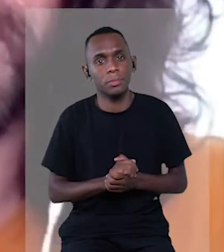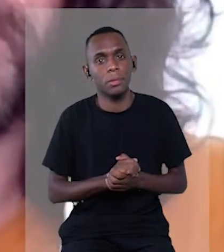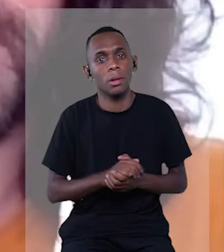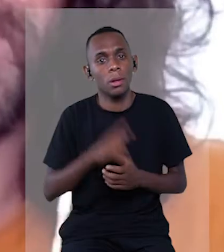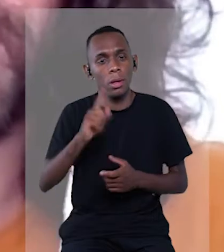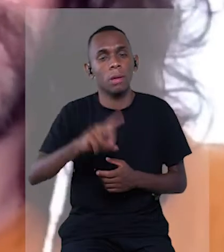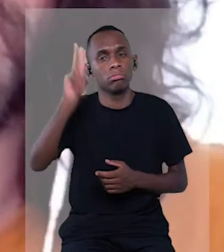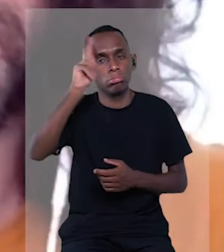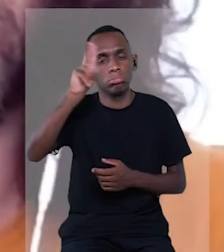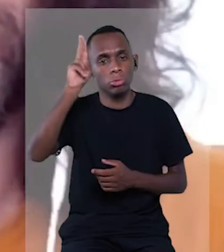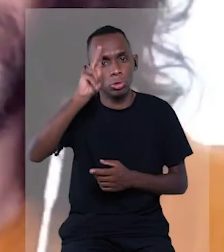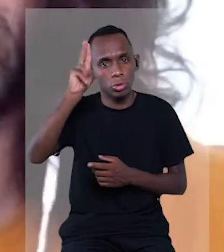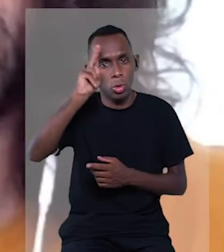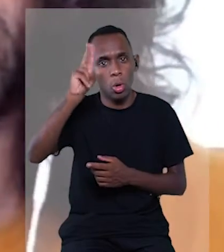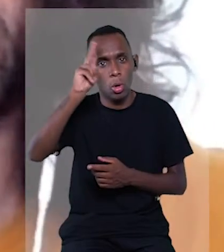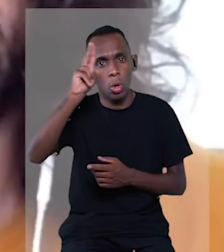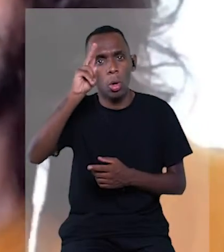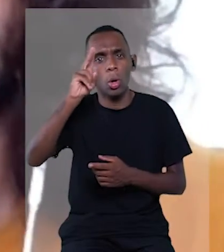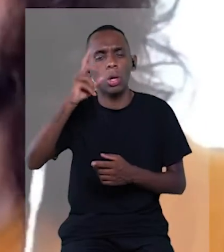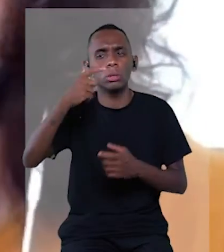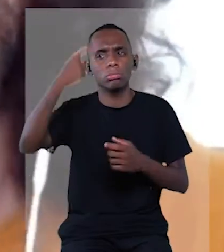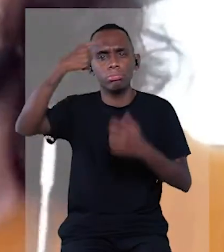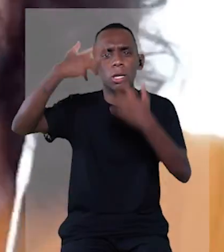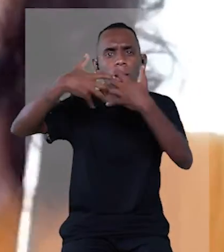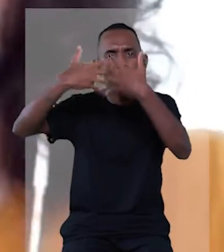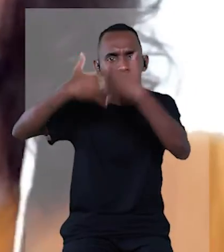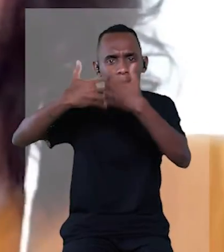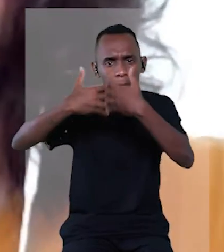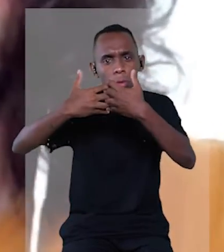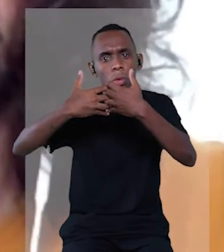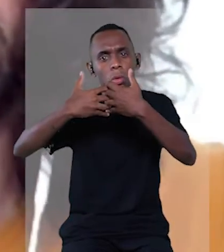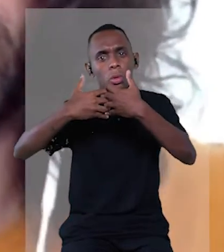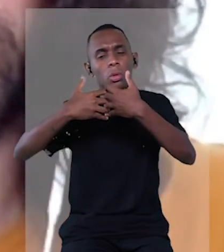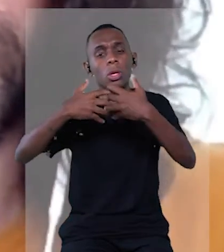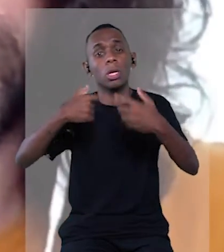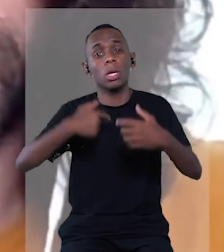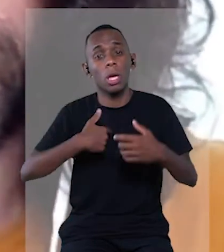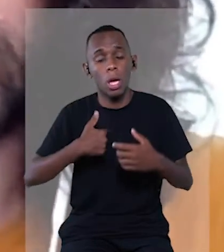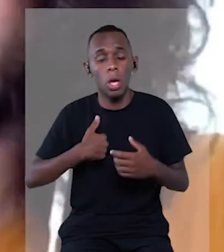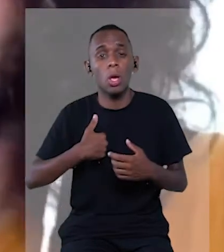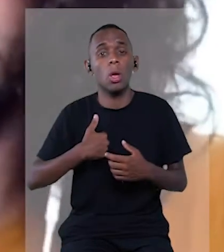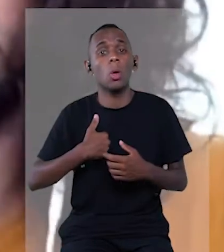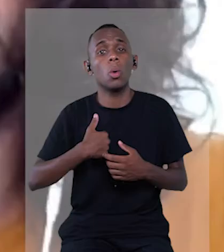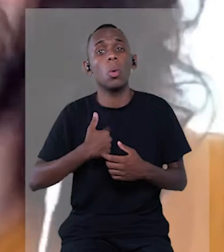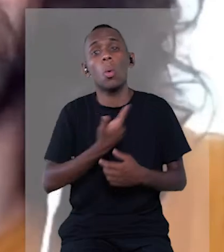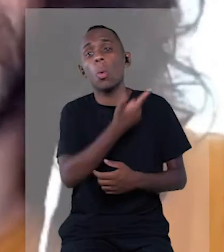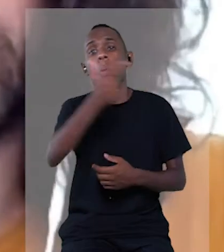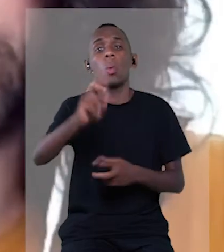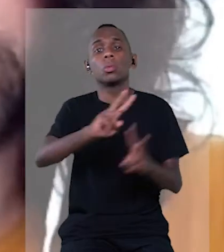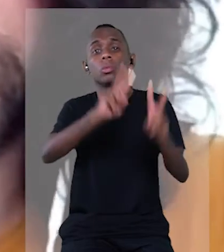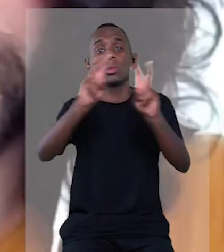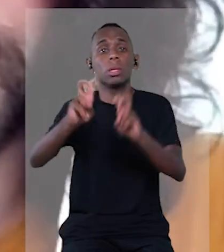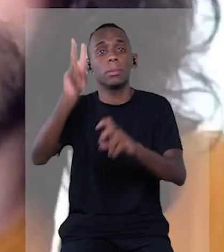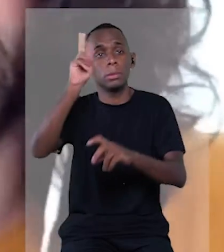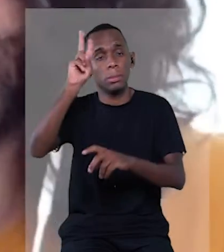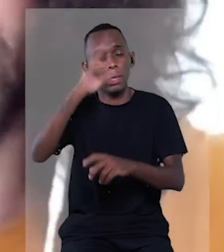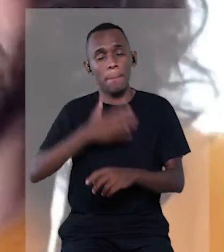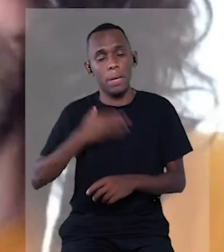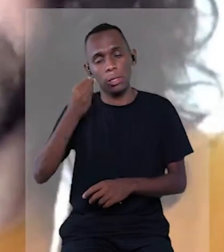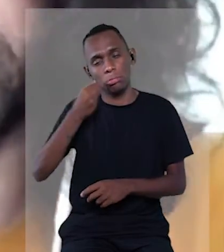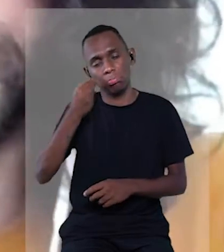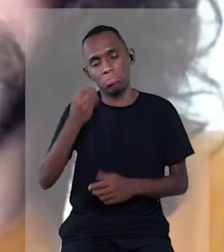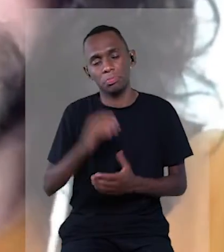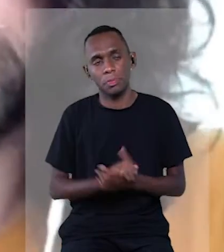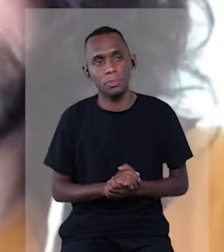isso. Que são essas histórias, que são reflexões, né, que eu faço sobre um outro caso que